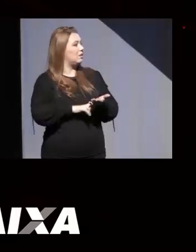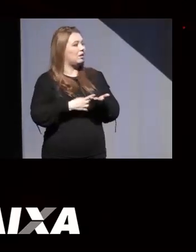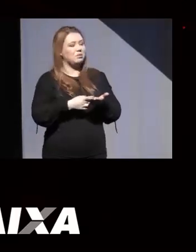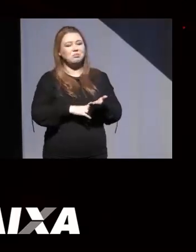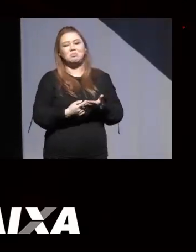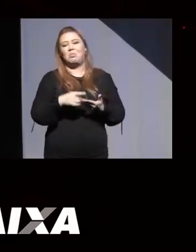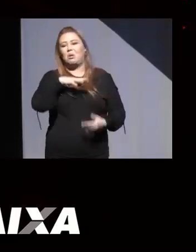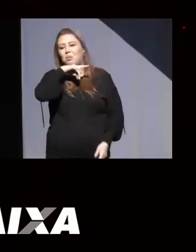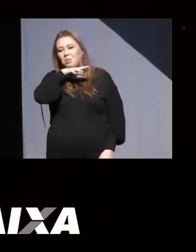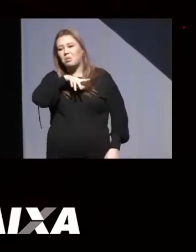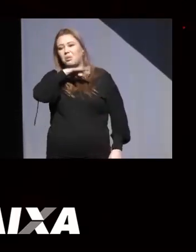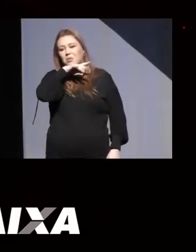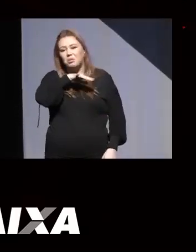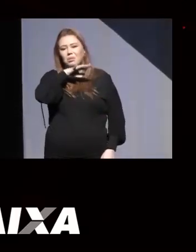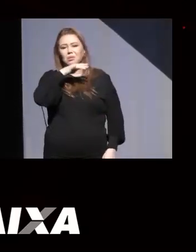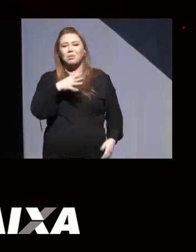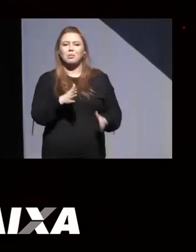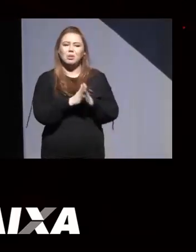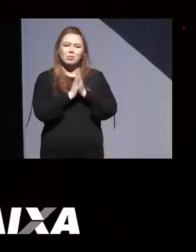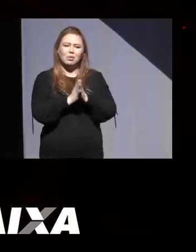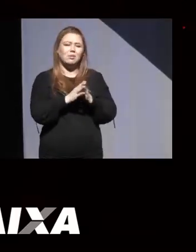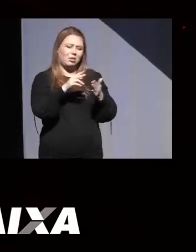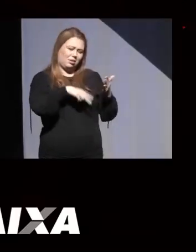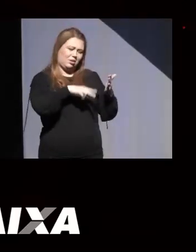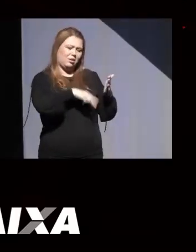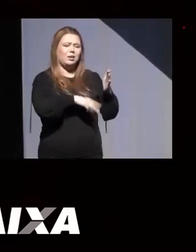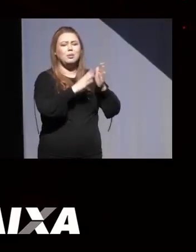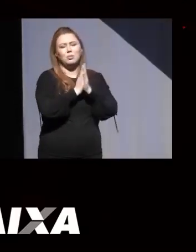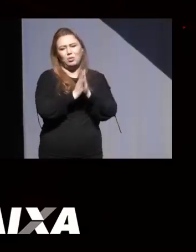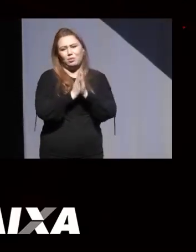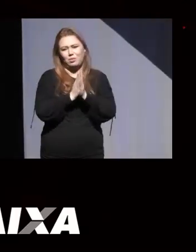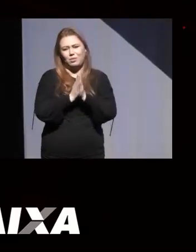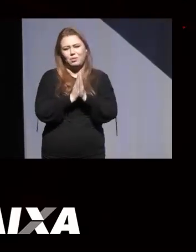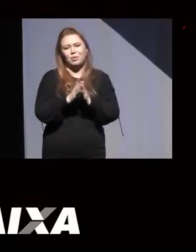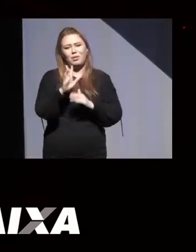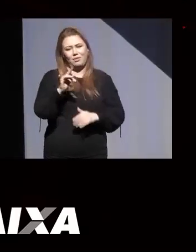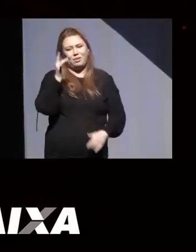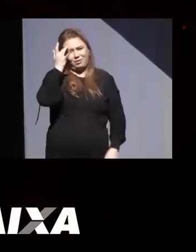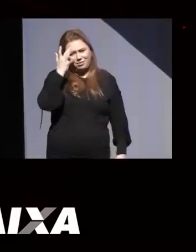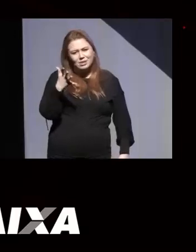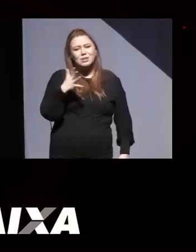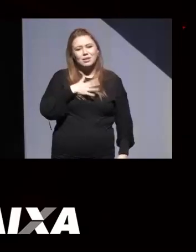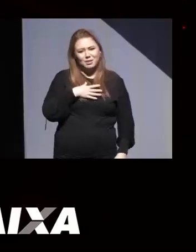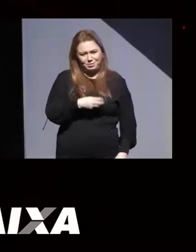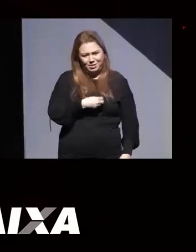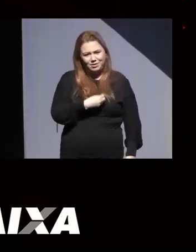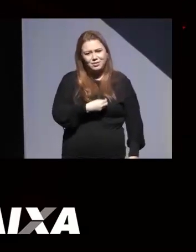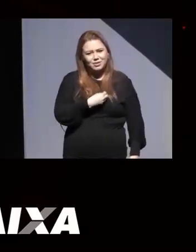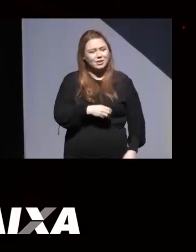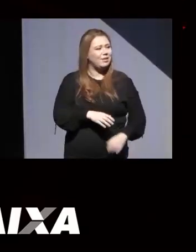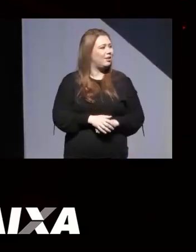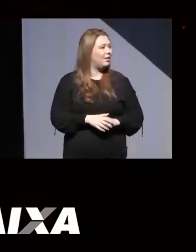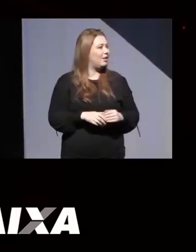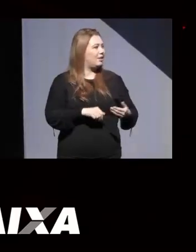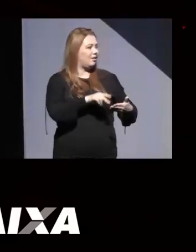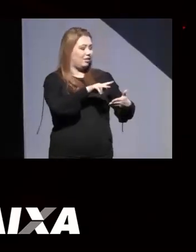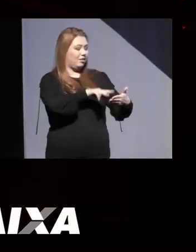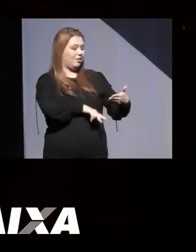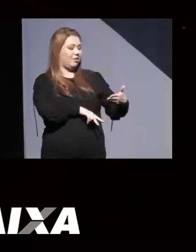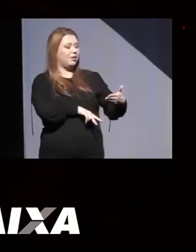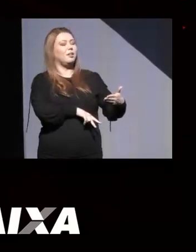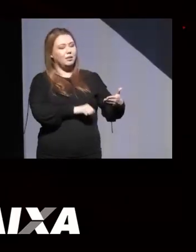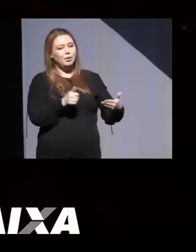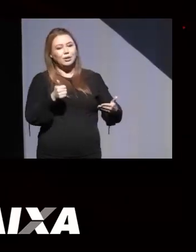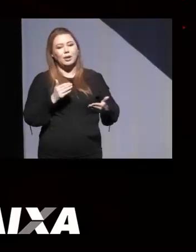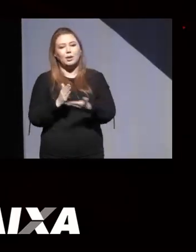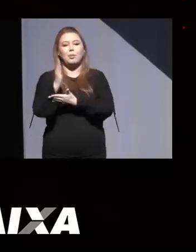ruim. Falei, Marçal, dá uma lidinha nessa aqui, só por favor, porque vai facilitar muito a minha vida. Aí ele leu, ele falou, está